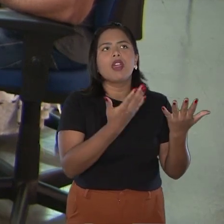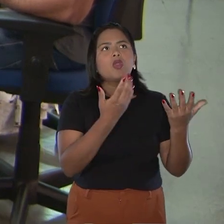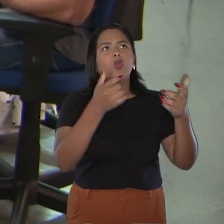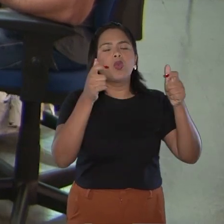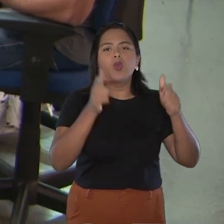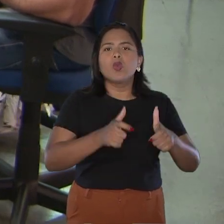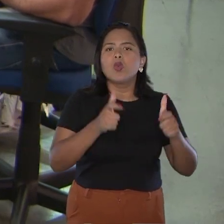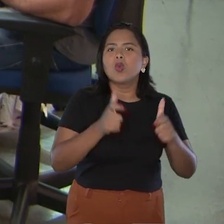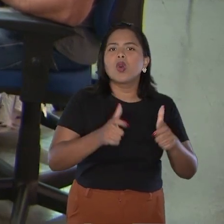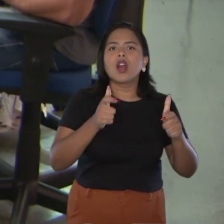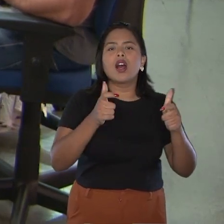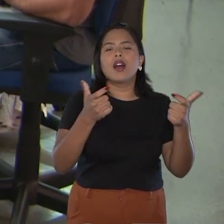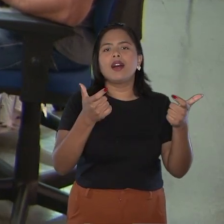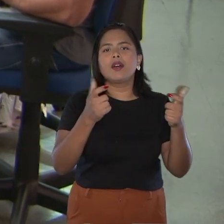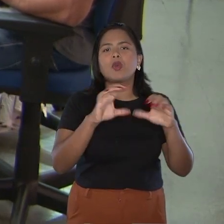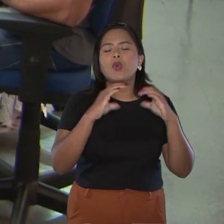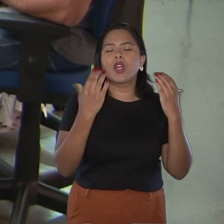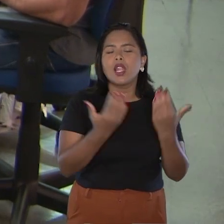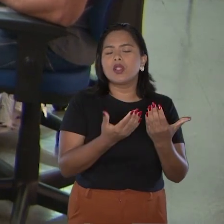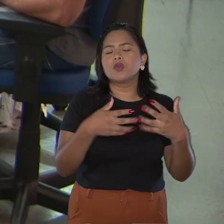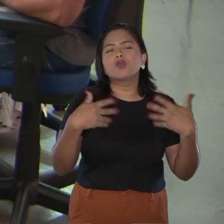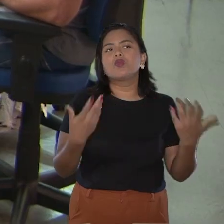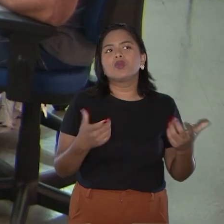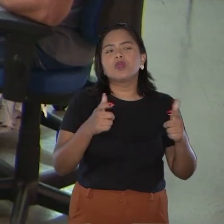congresso onde ele vai ser realizado